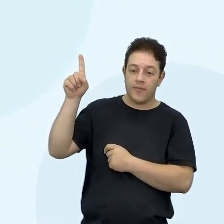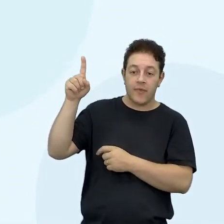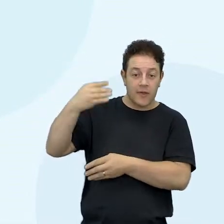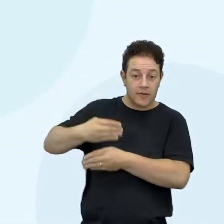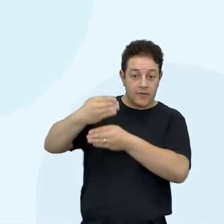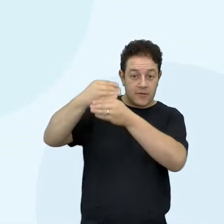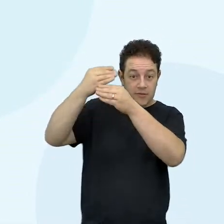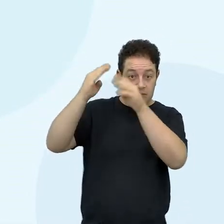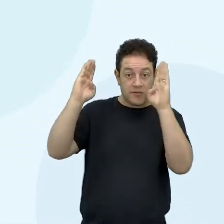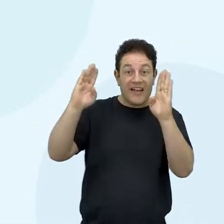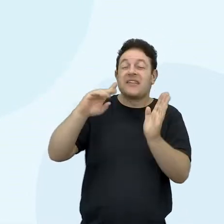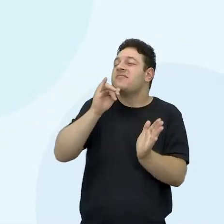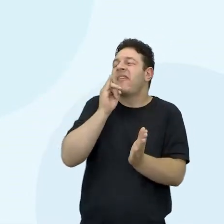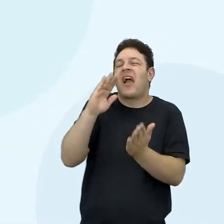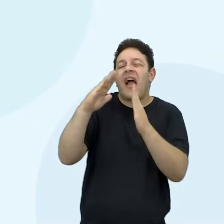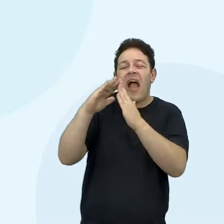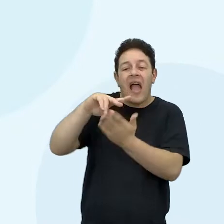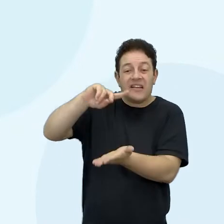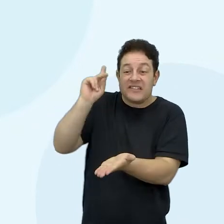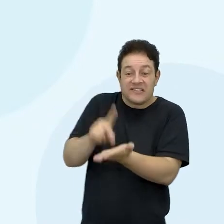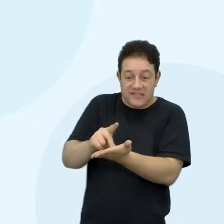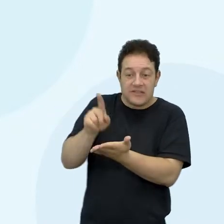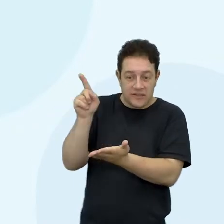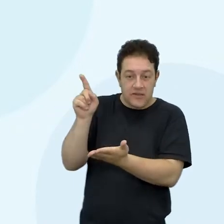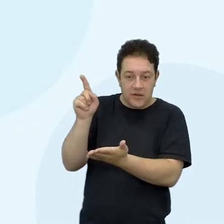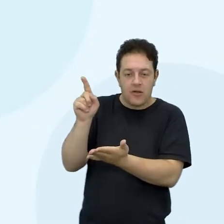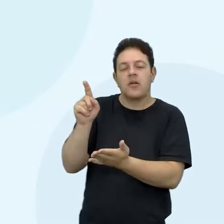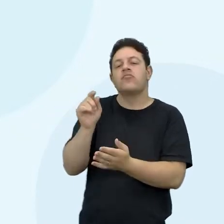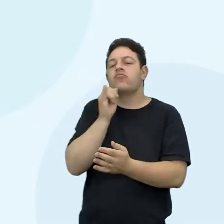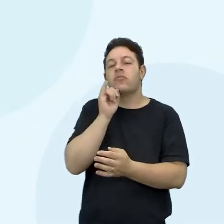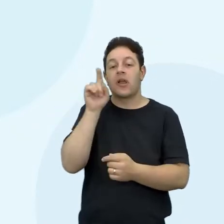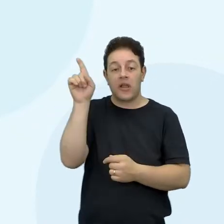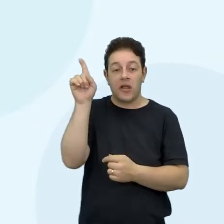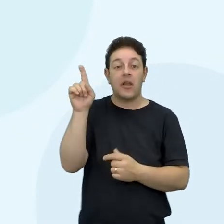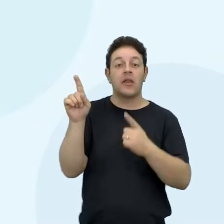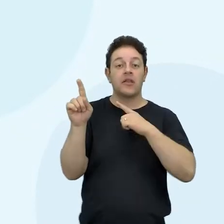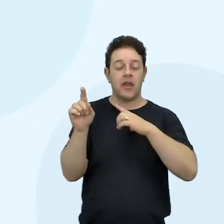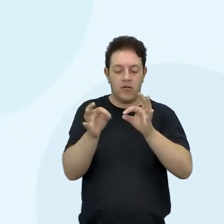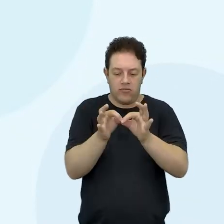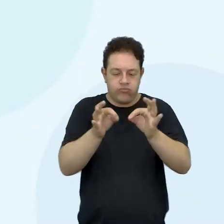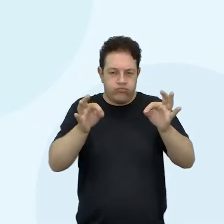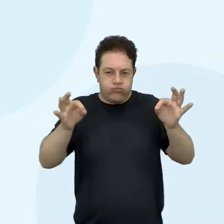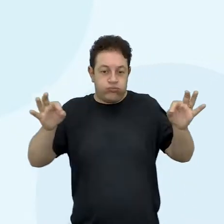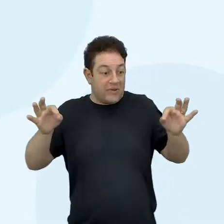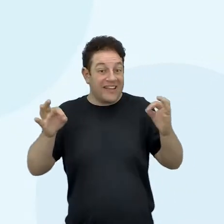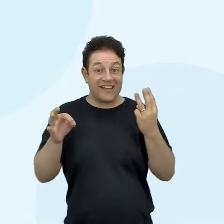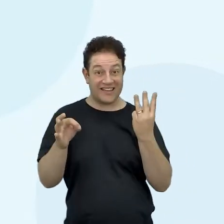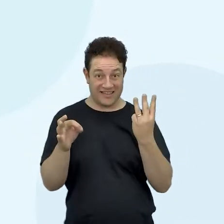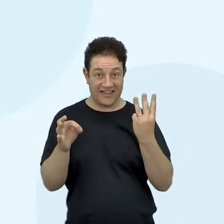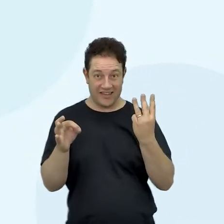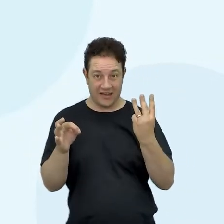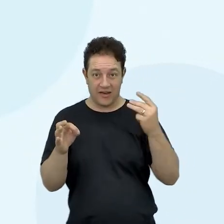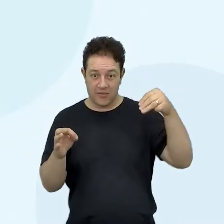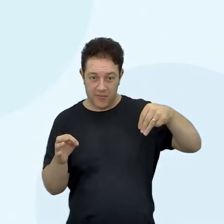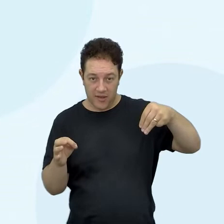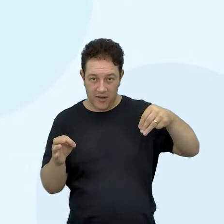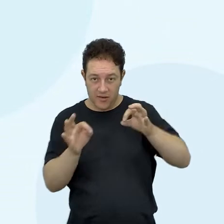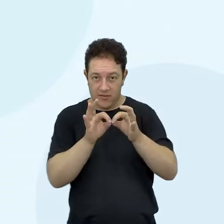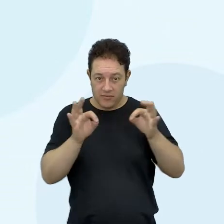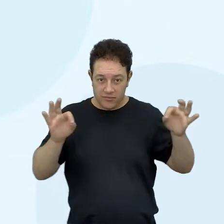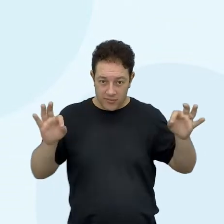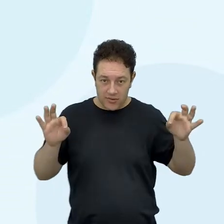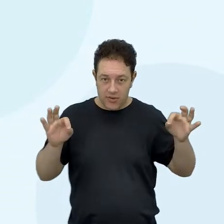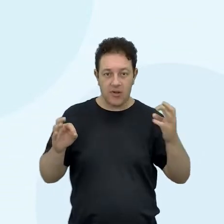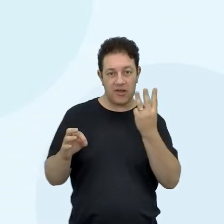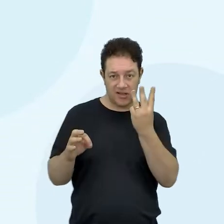minha casa real, e se ela tem 3 metros, eu posso